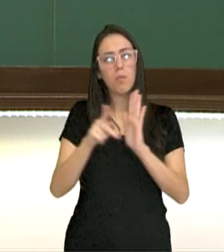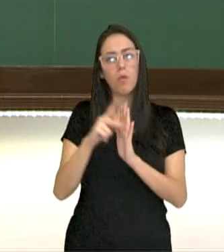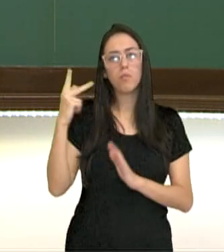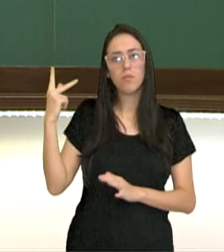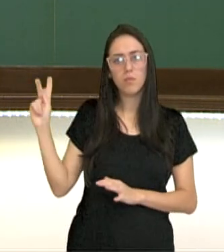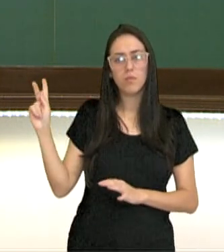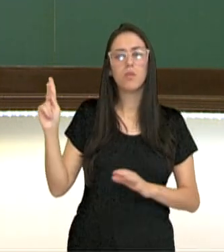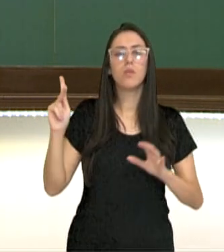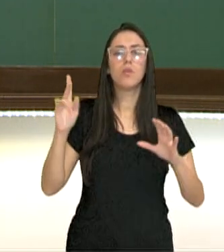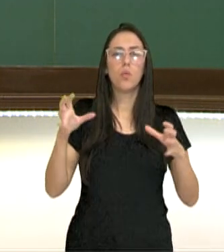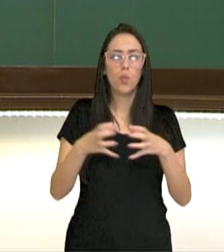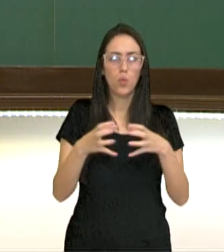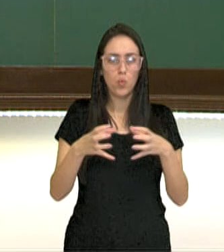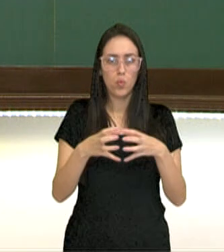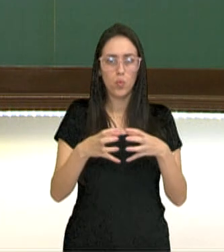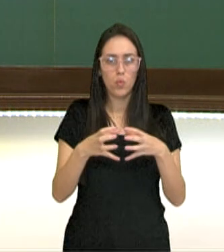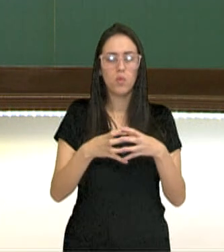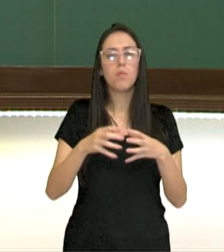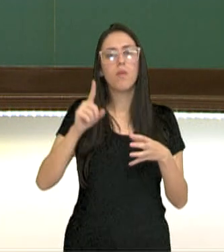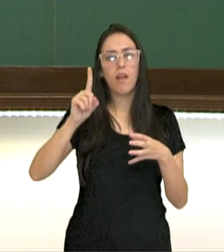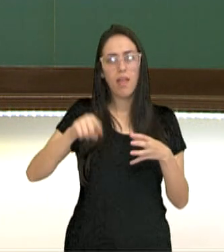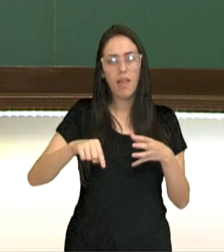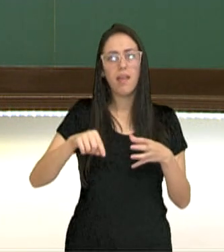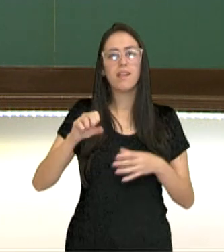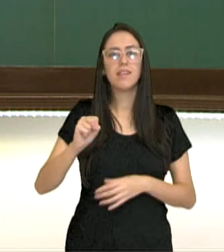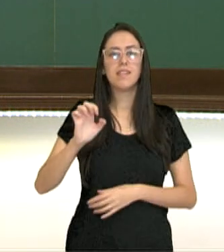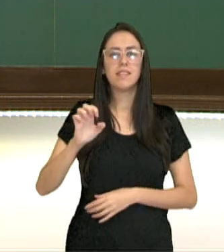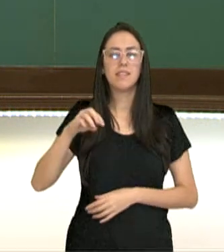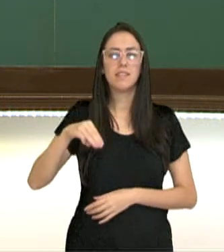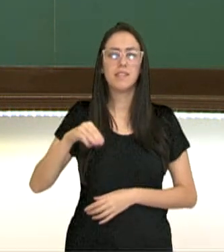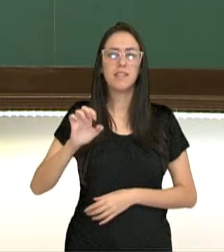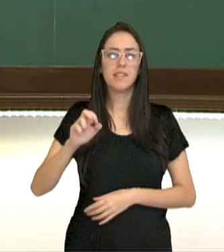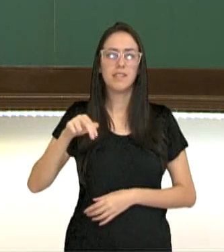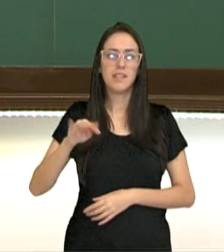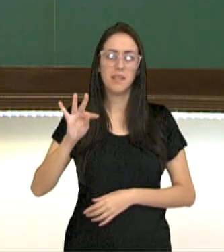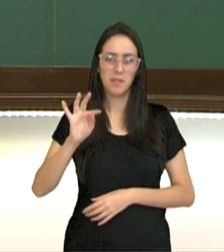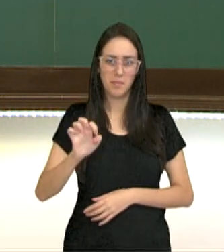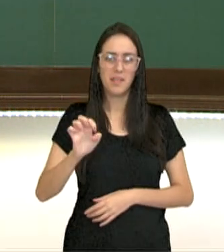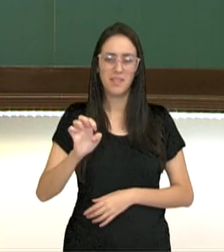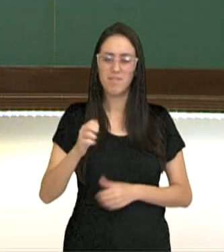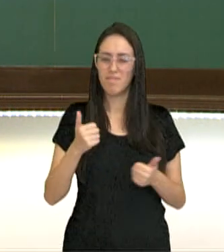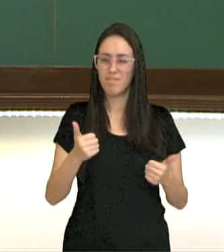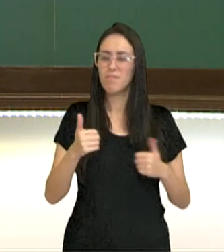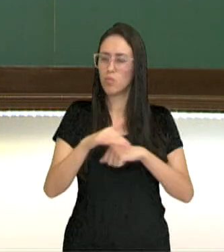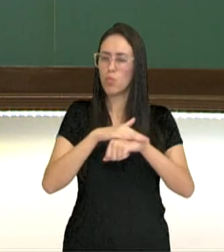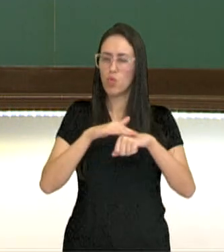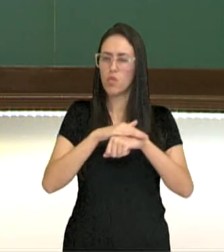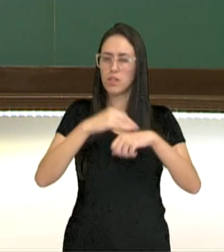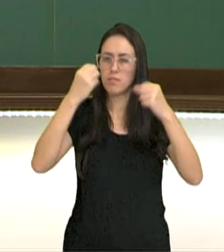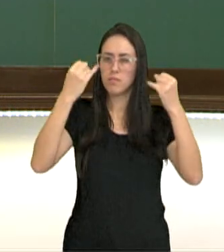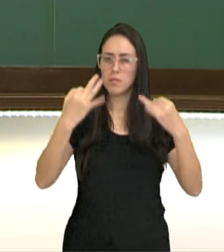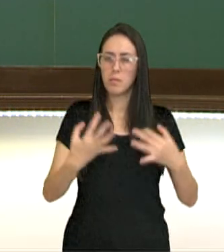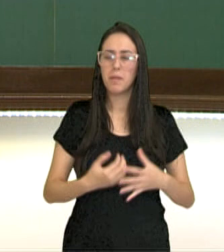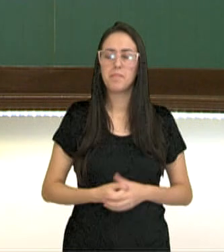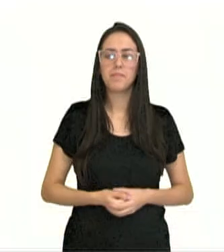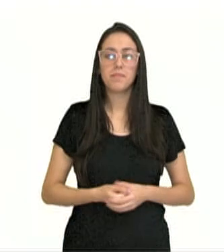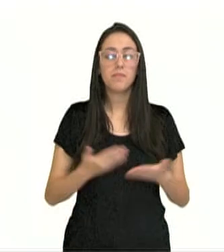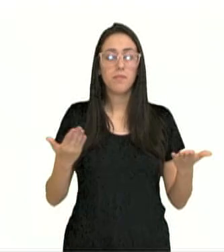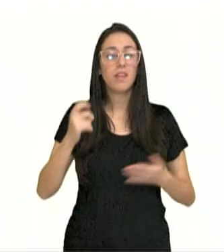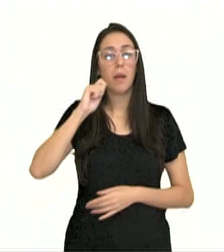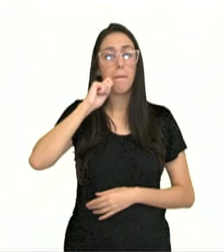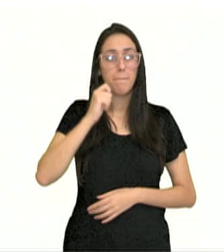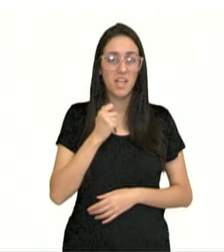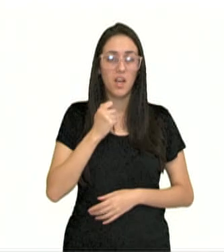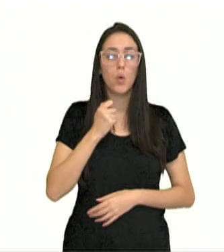a presença dessa estrutura semente. Então, vamos adiante? Vamos conversar mais um pouquinho sobre o assunto? Então, o pinhão é